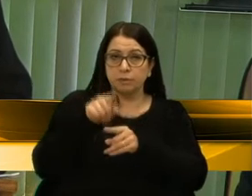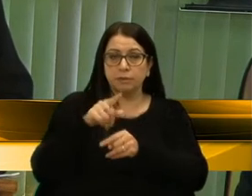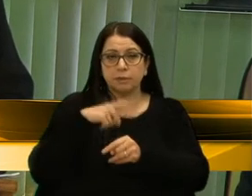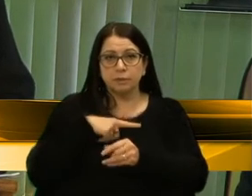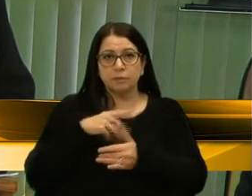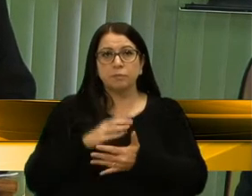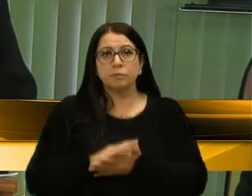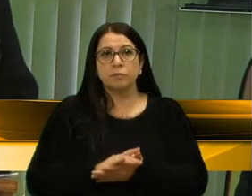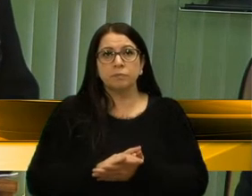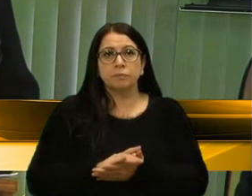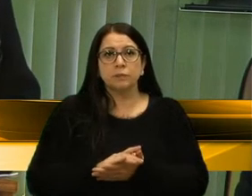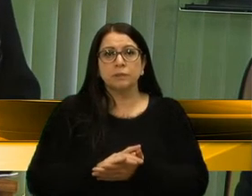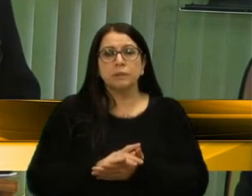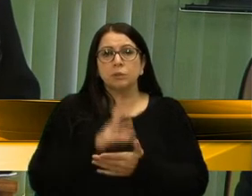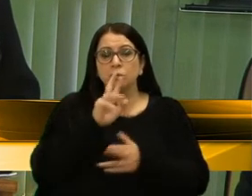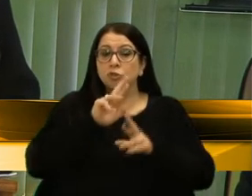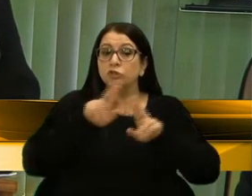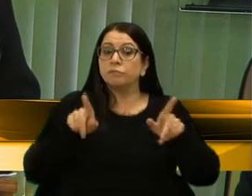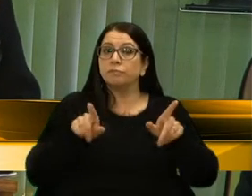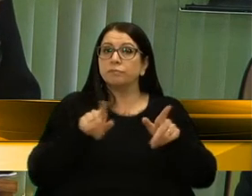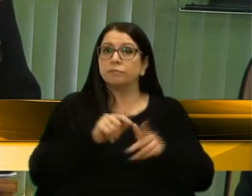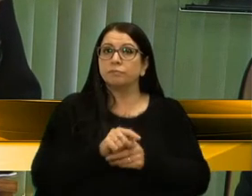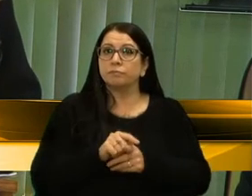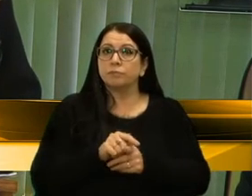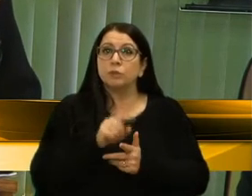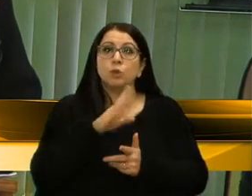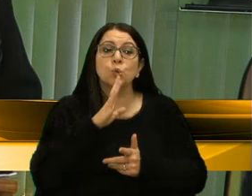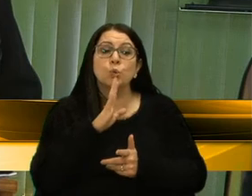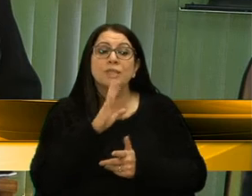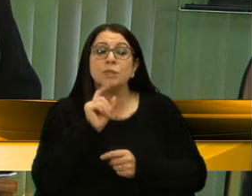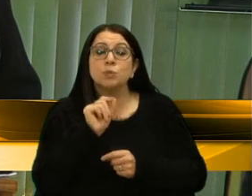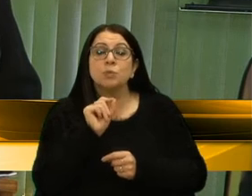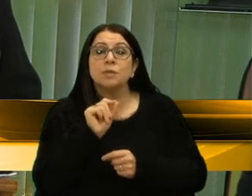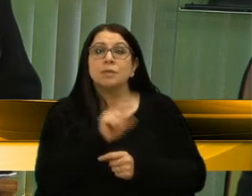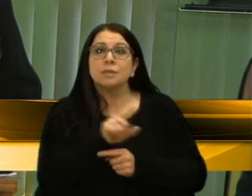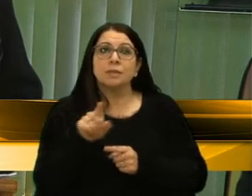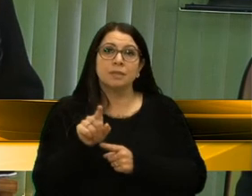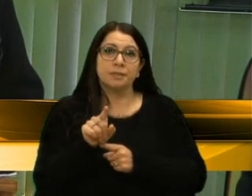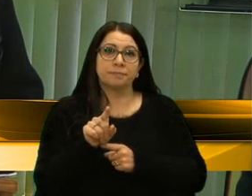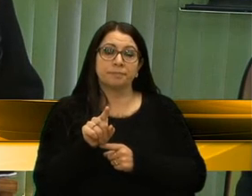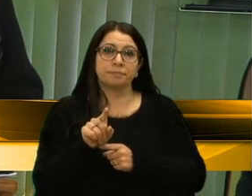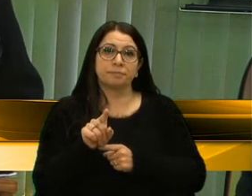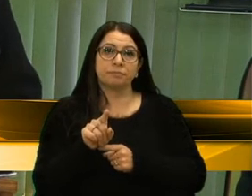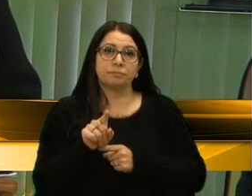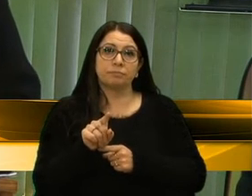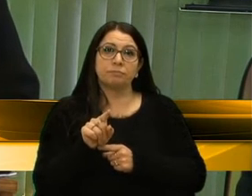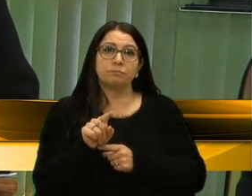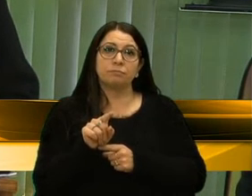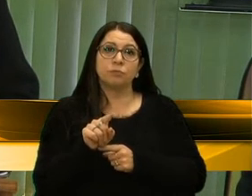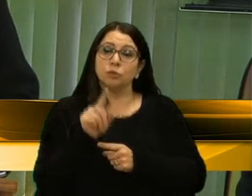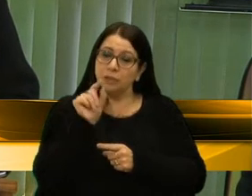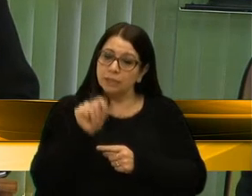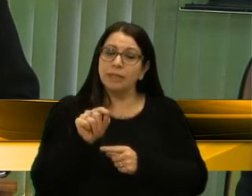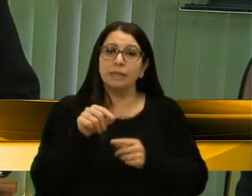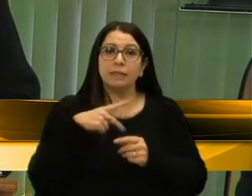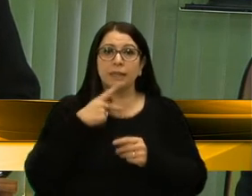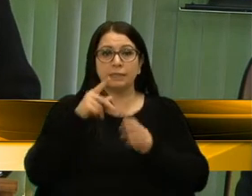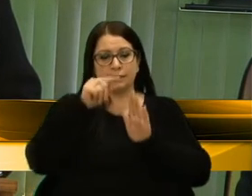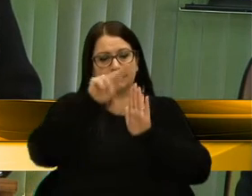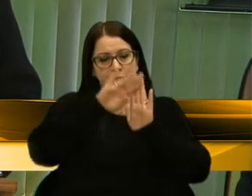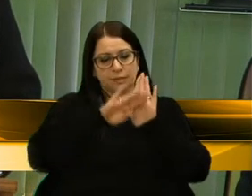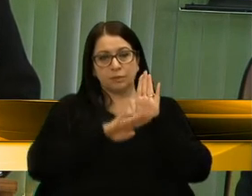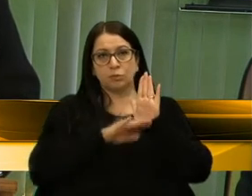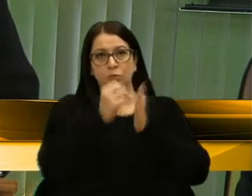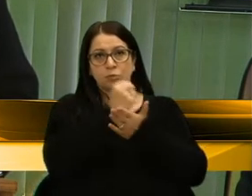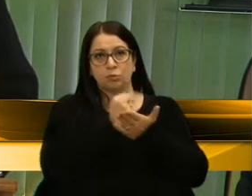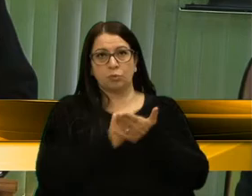têm como diferencial conhecer exatamente o que reza aquele contrato, né?